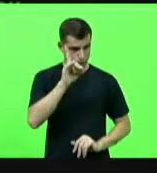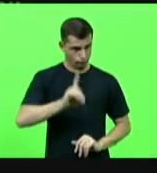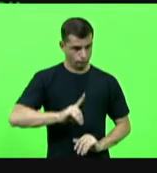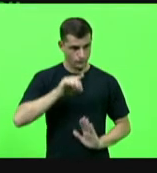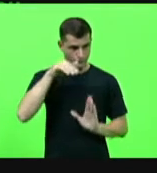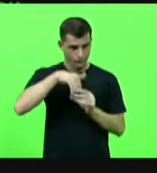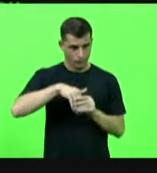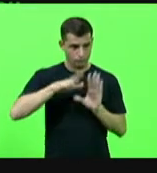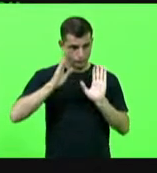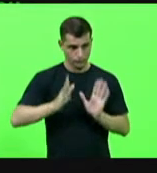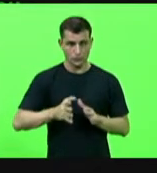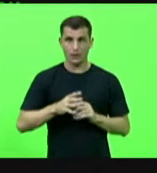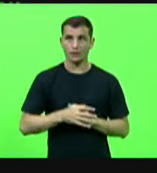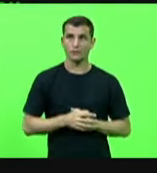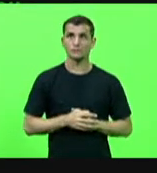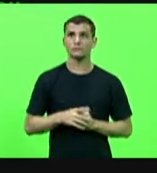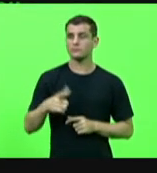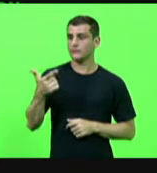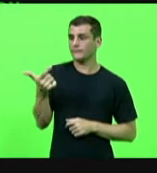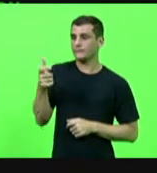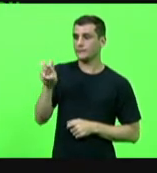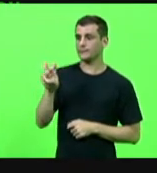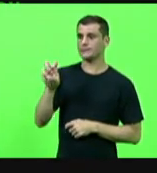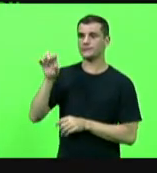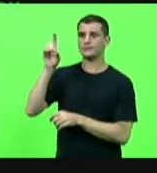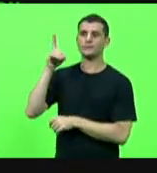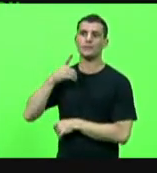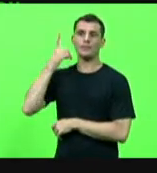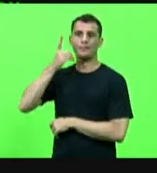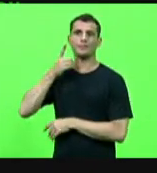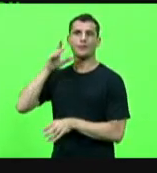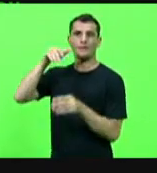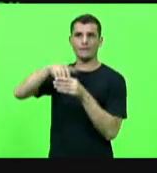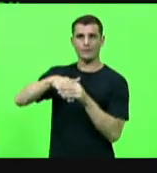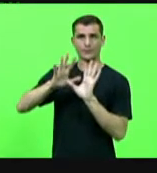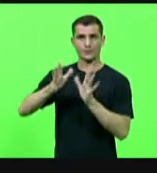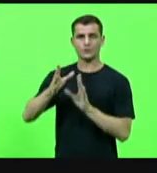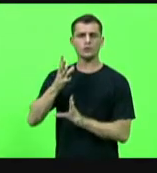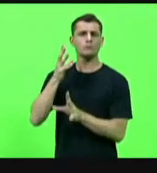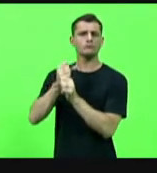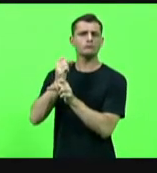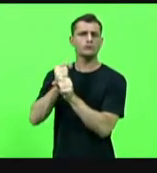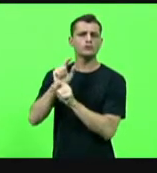Votaram 25 senhores deputados. Colhemos o resultado.